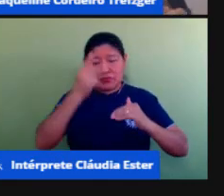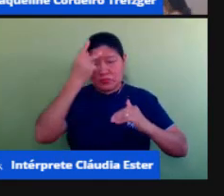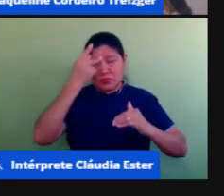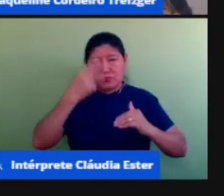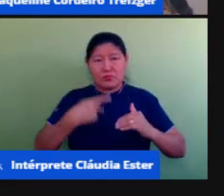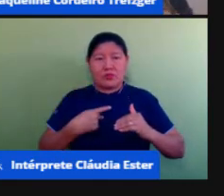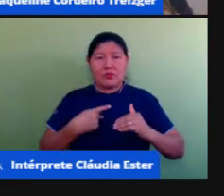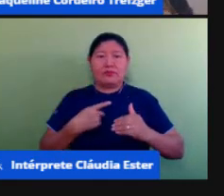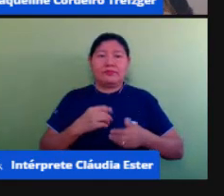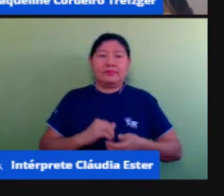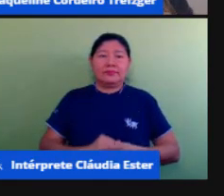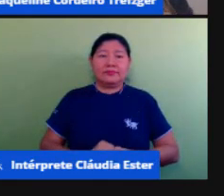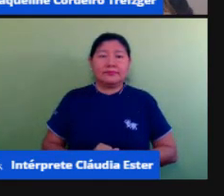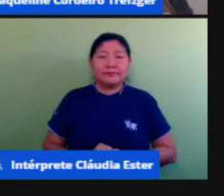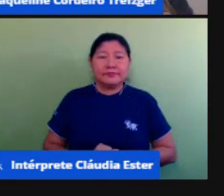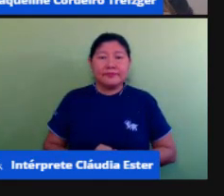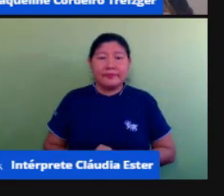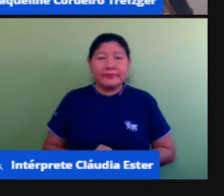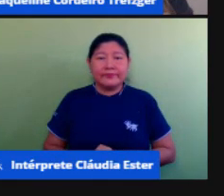slide.